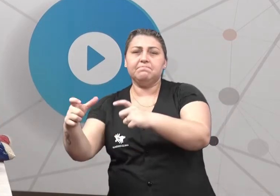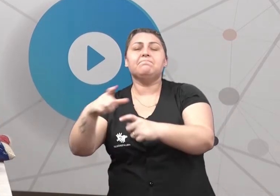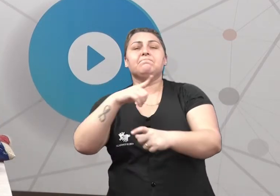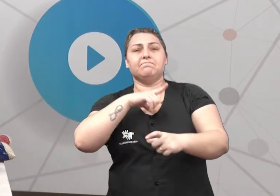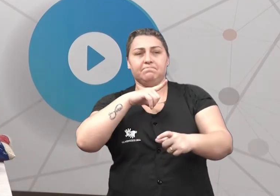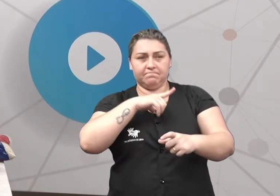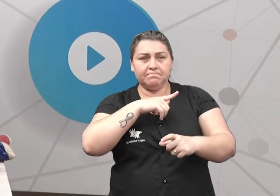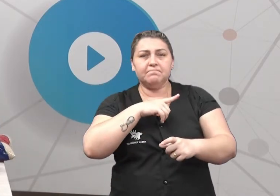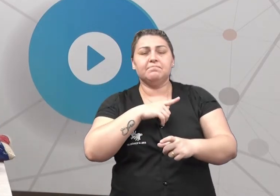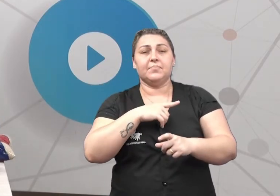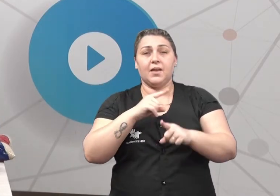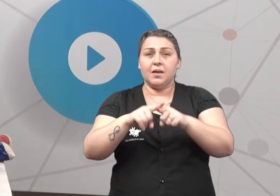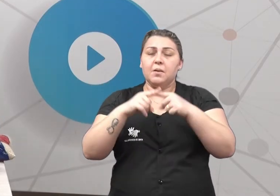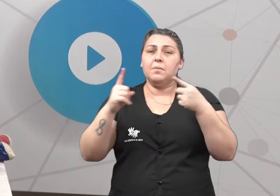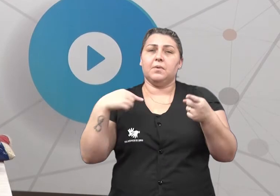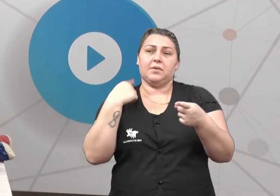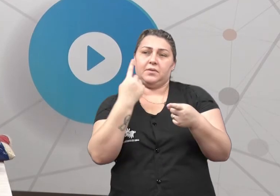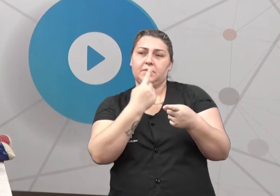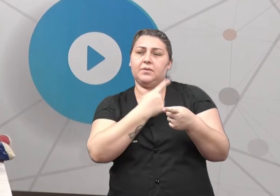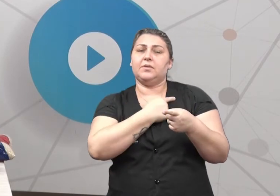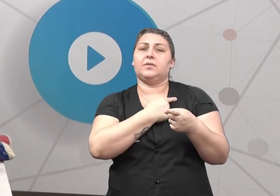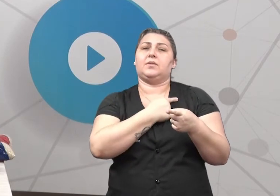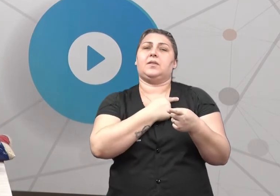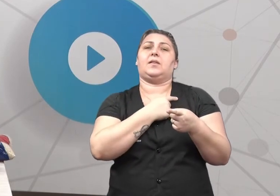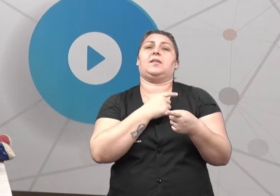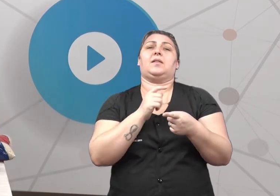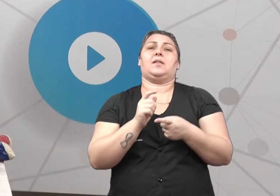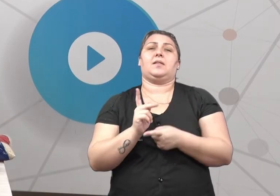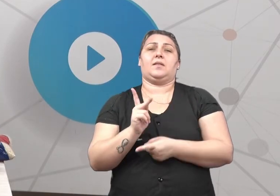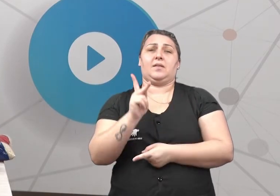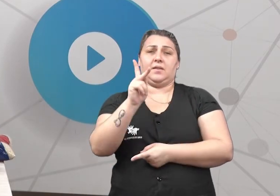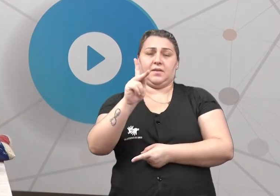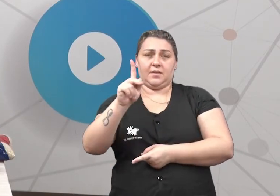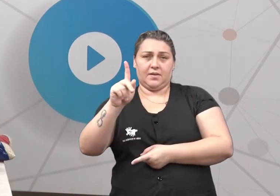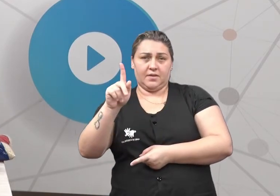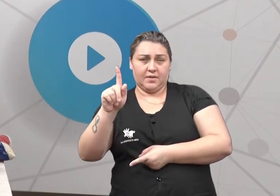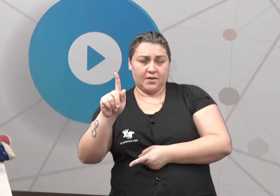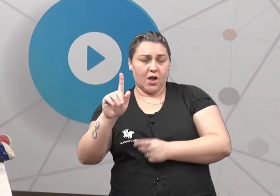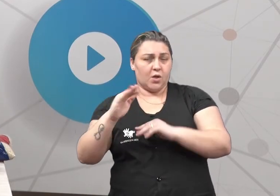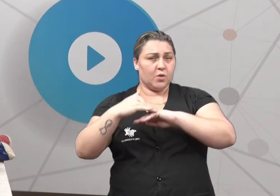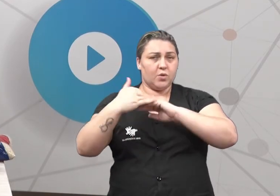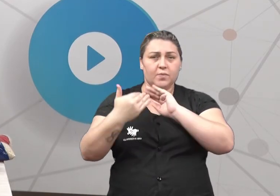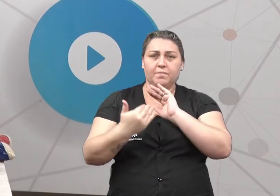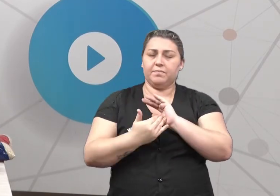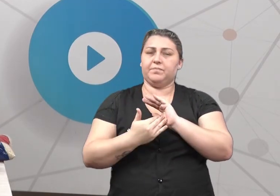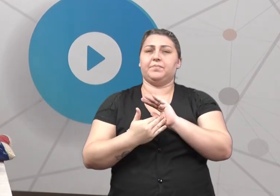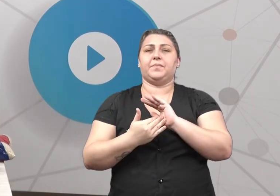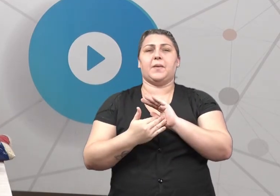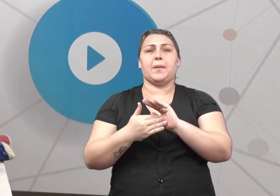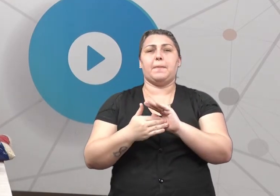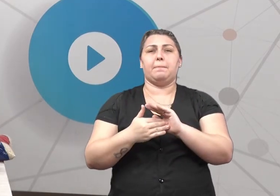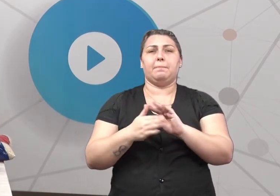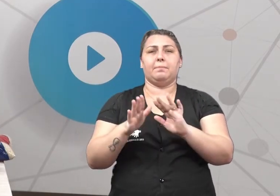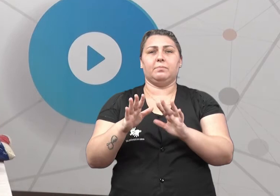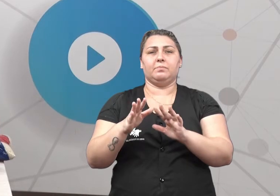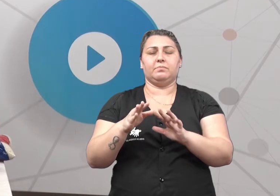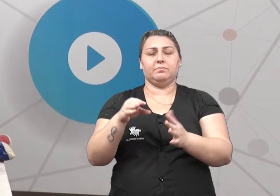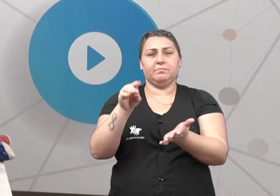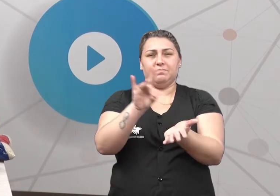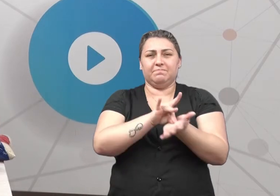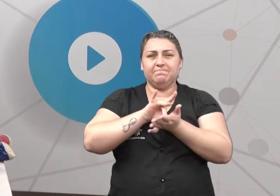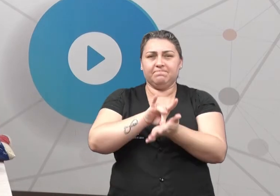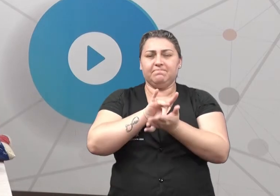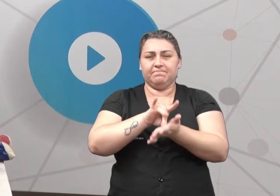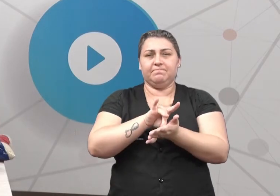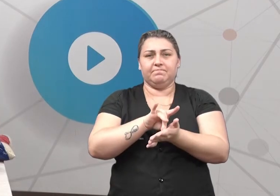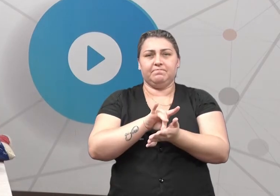no espaço. Mas nós tratamos de quilograma toda a parte mais sólida,